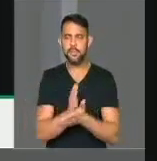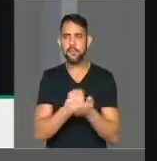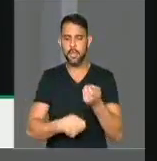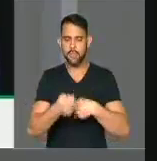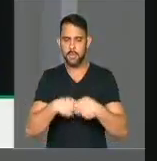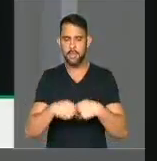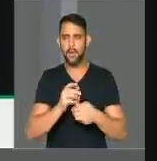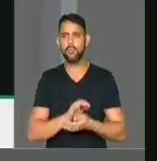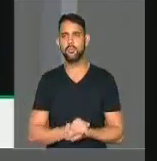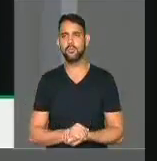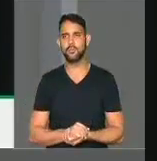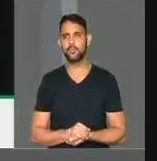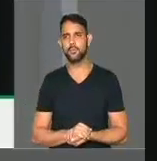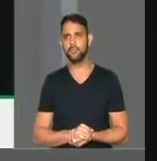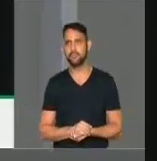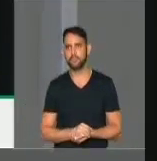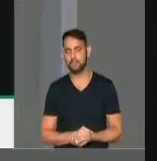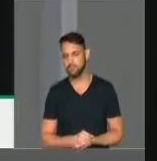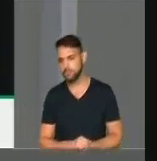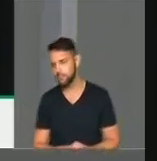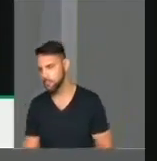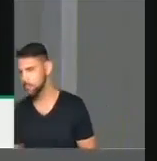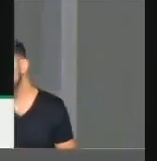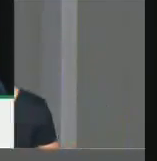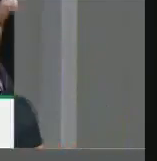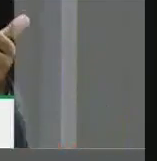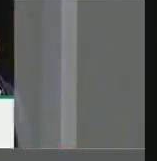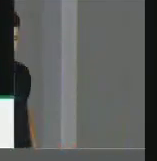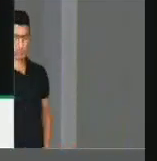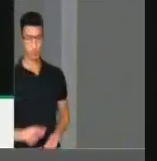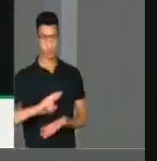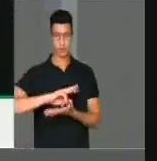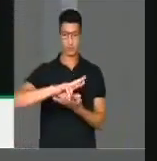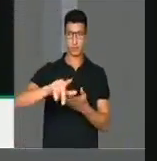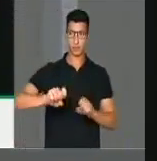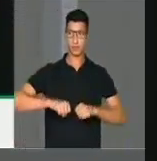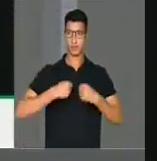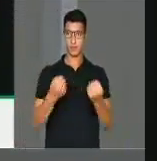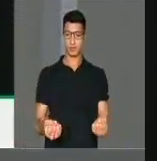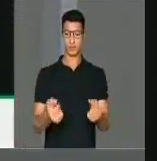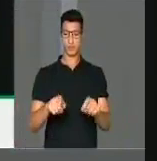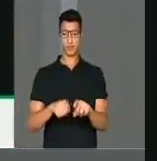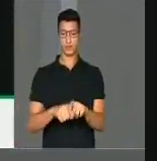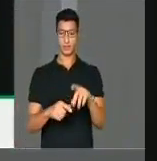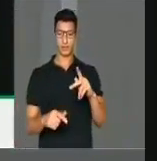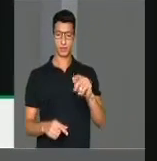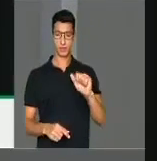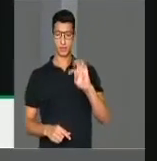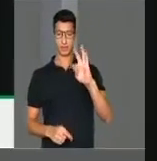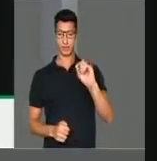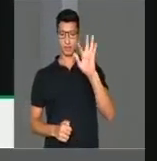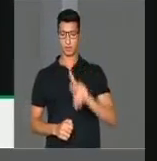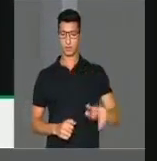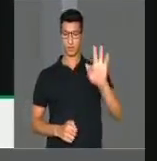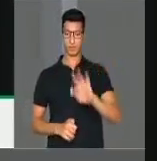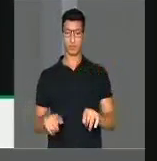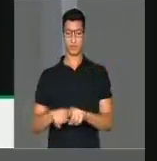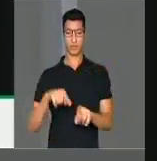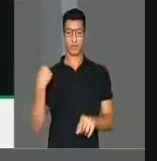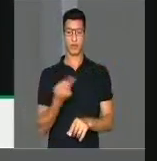sua administração, a fim de buscarmos essa intersetorialidade e fortalecermos o Pacto